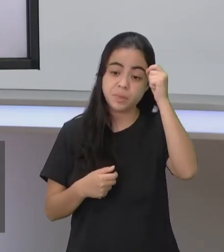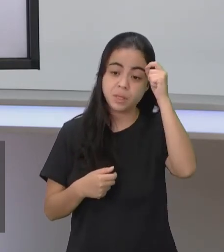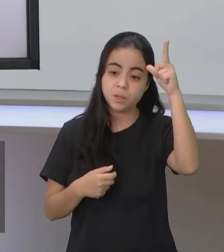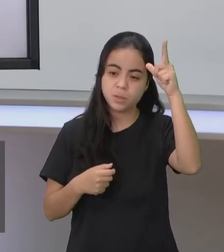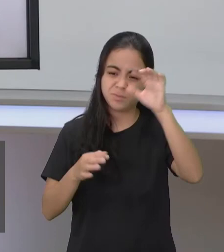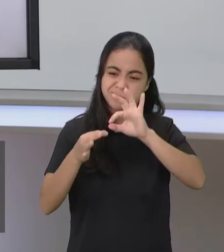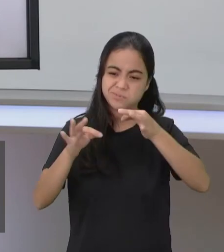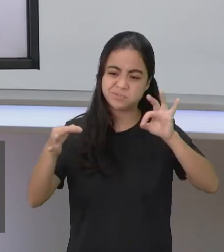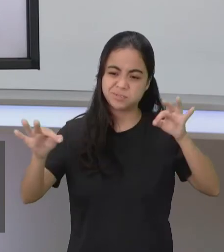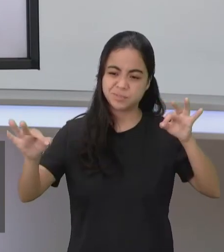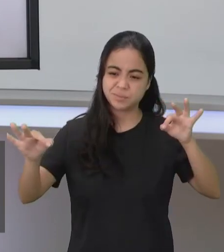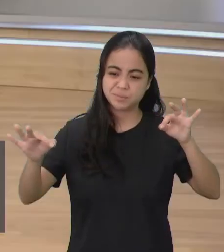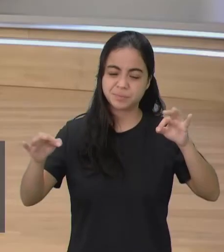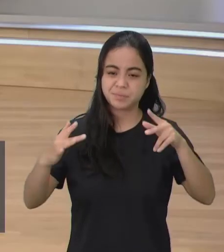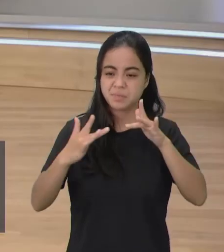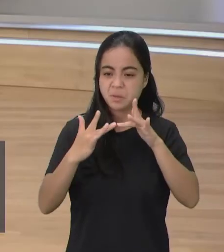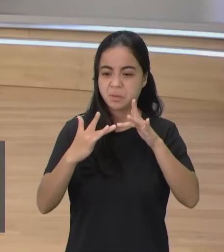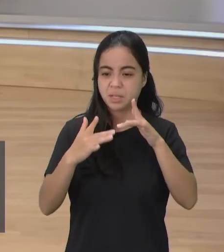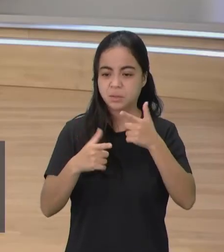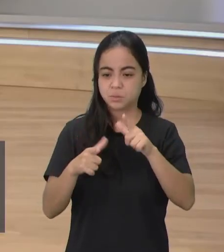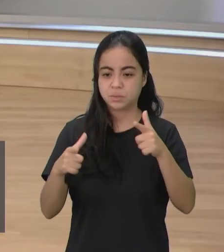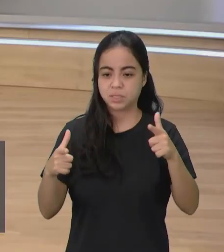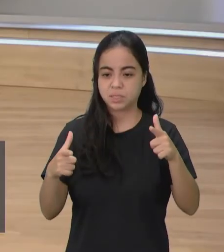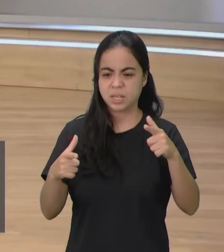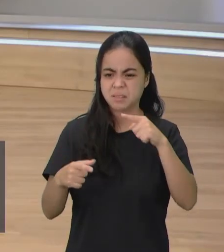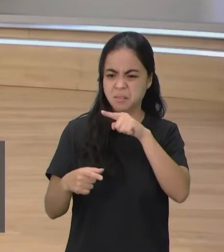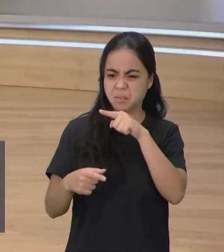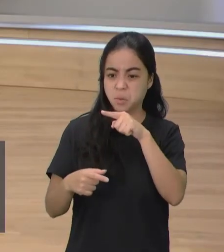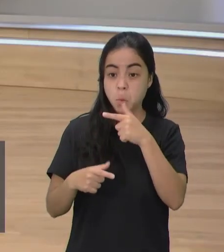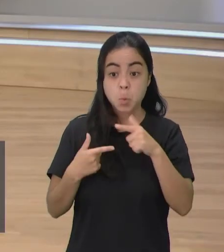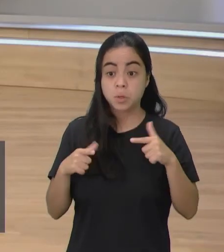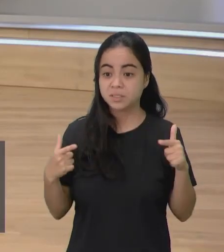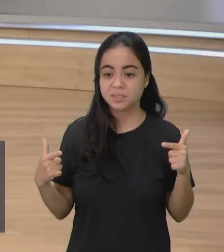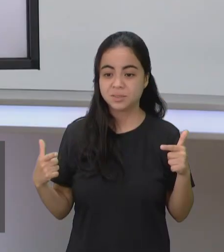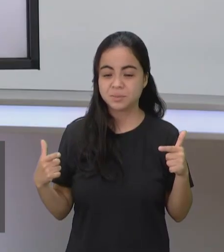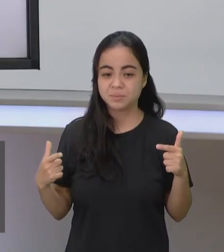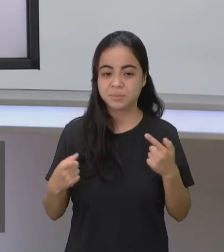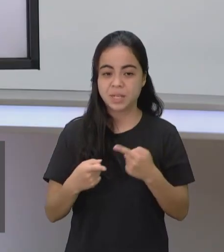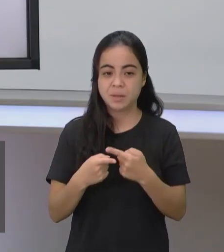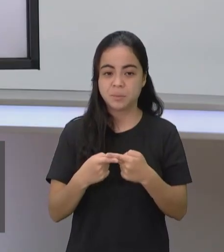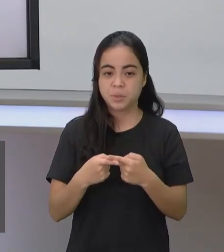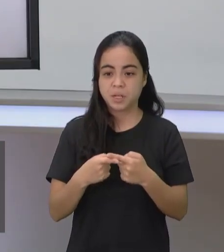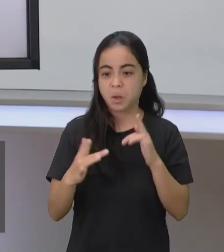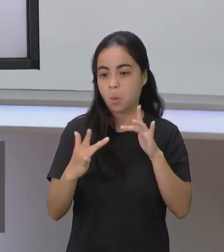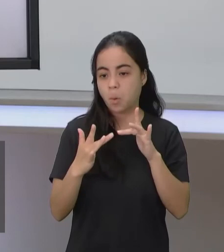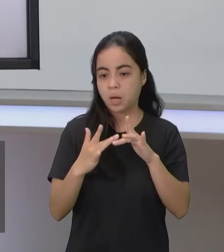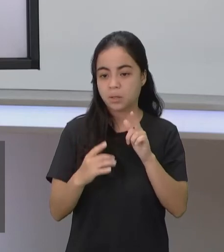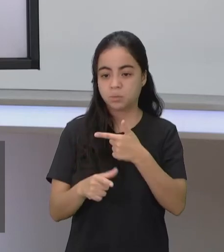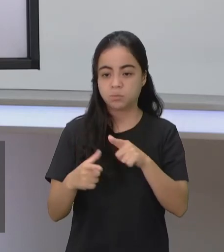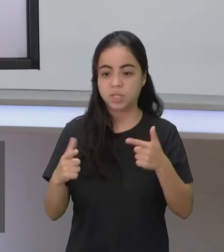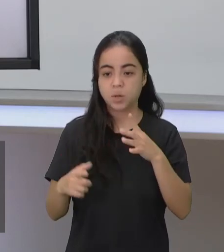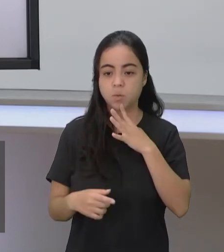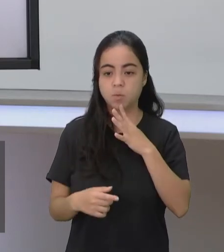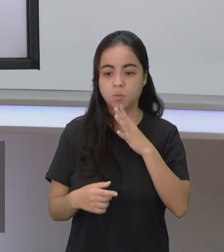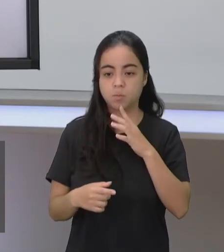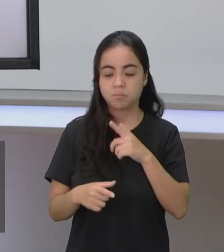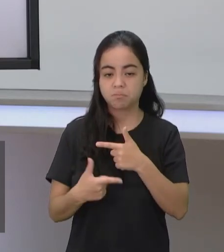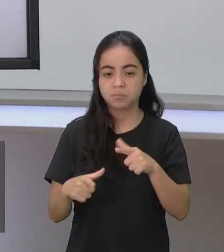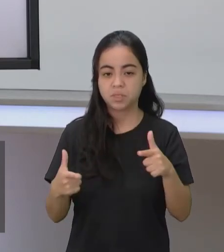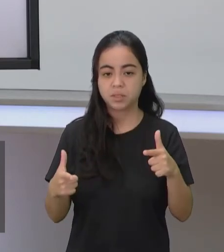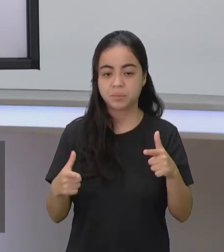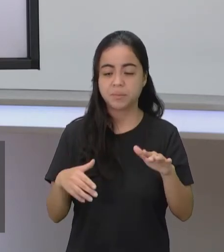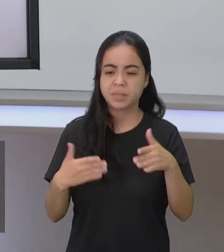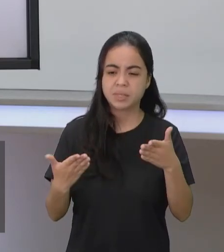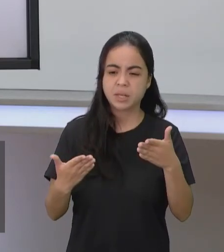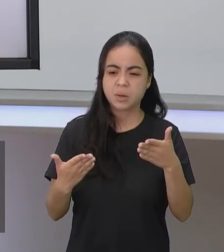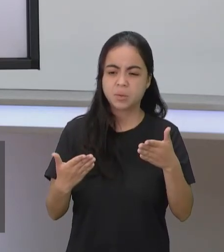mais distantes ou que a gente não tem contato. A gente acha que aquilo não existe, né? Porque a gente não tem contato, a gente não tem conhecimento. Então,